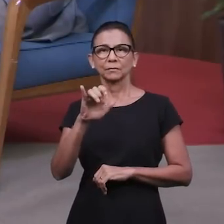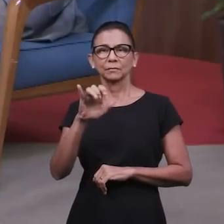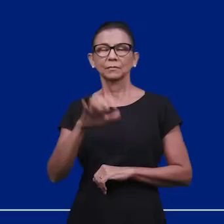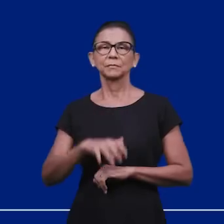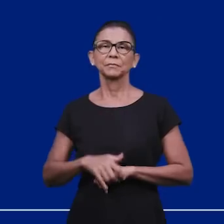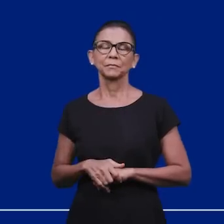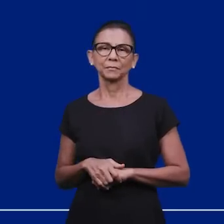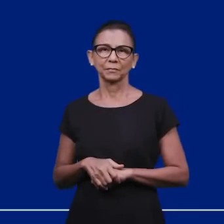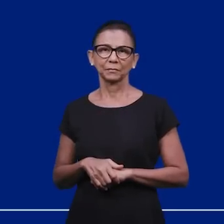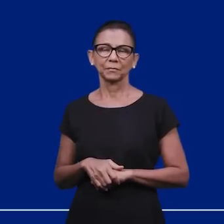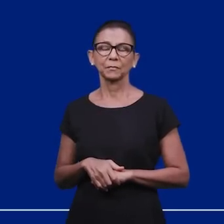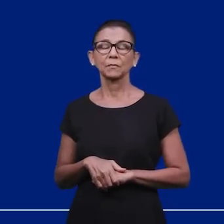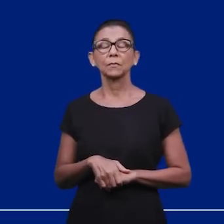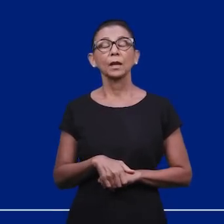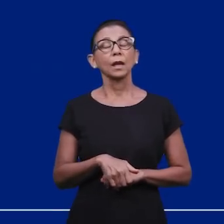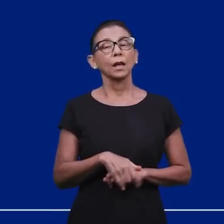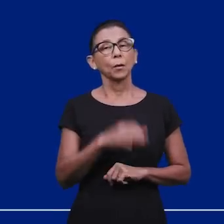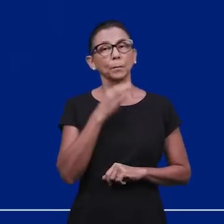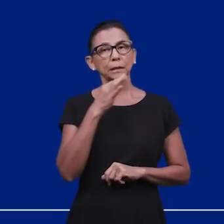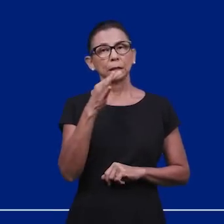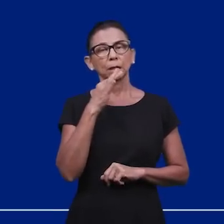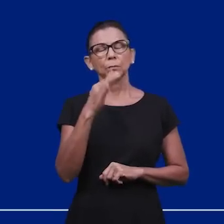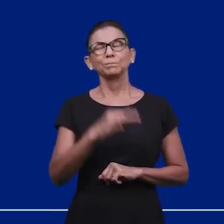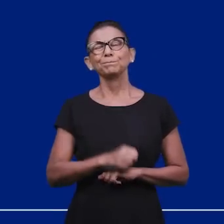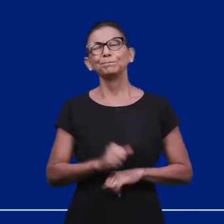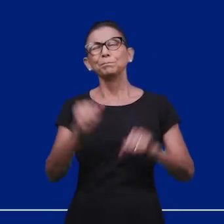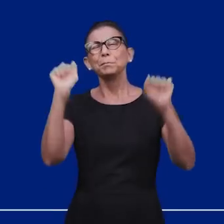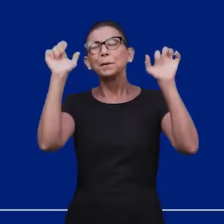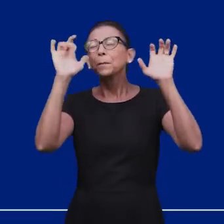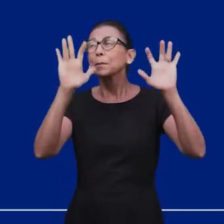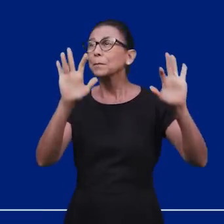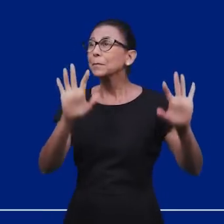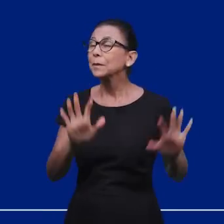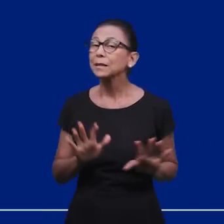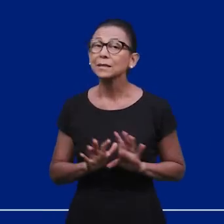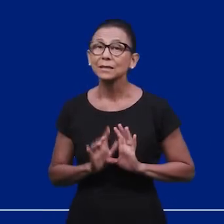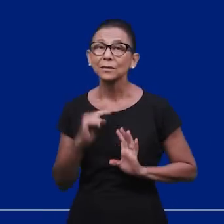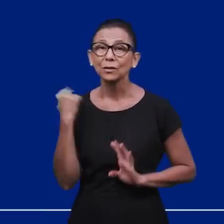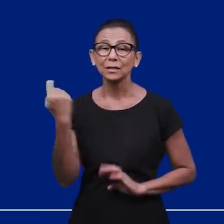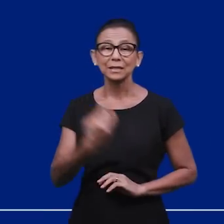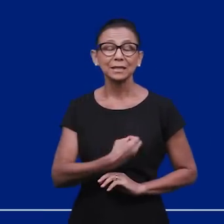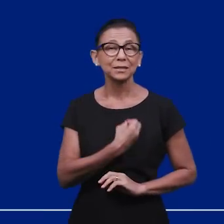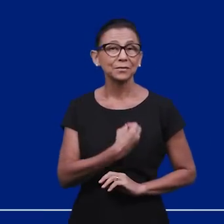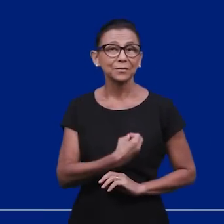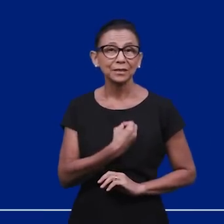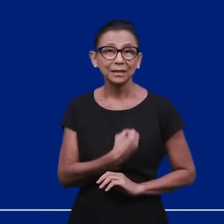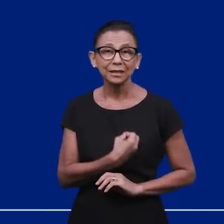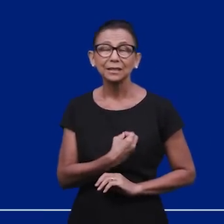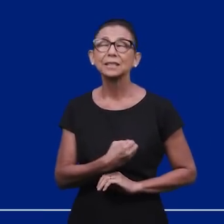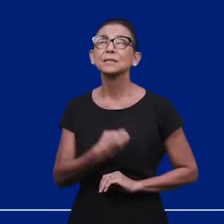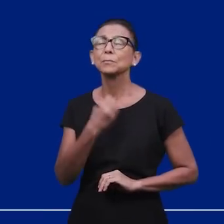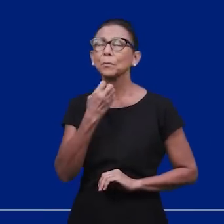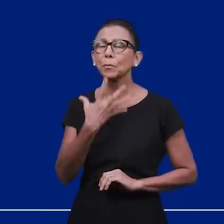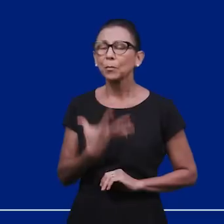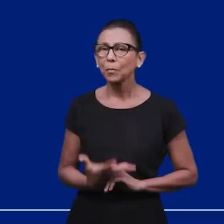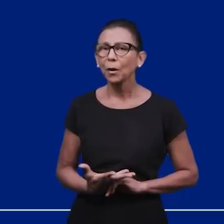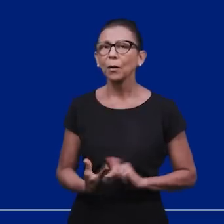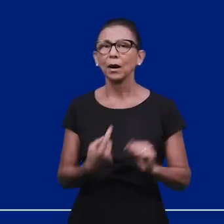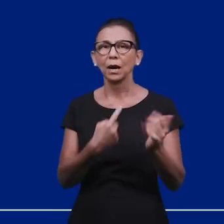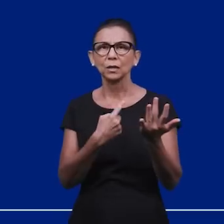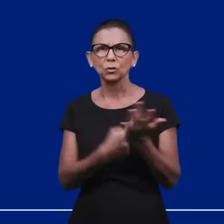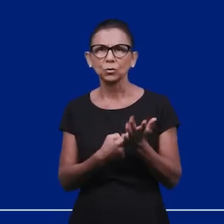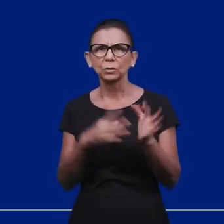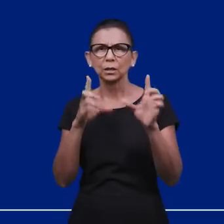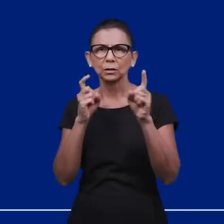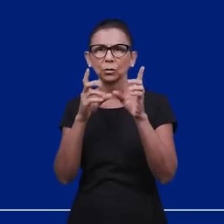Souza. Ela diz o seguinte: o programa é uma bênção para nossas vidas, nos ajuda no entendimento da doutrina e do